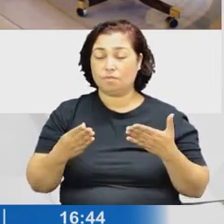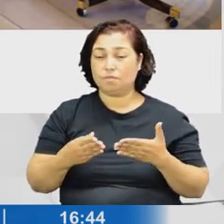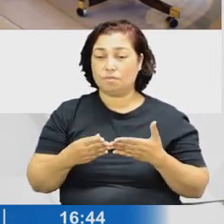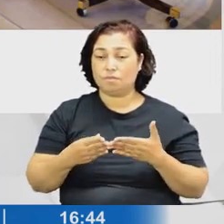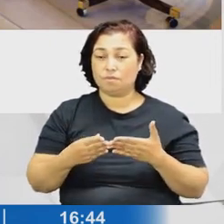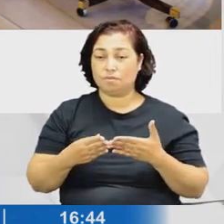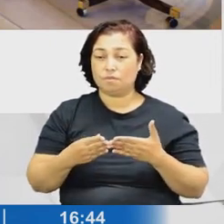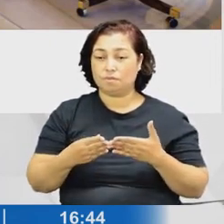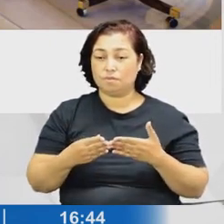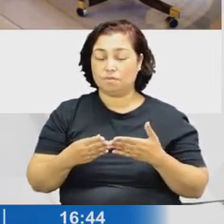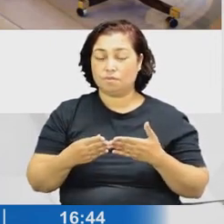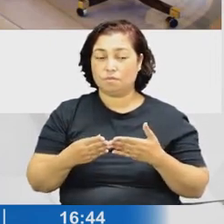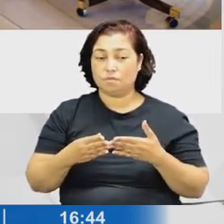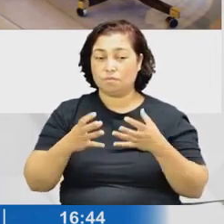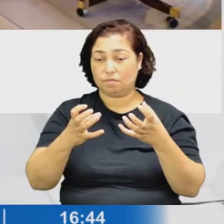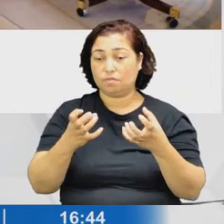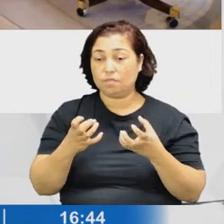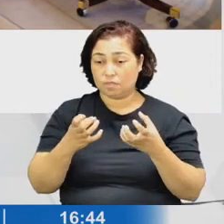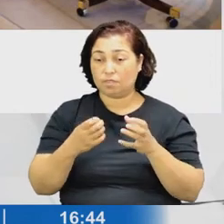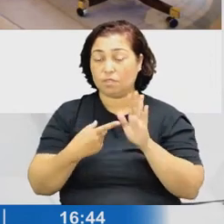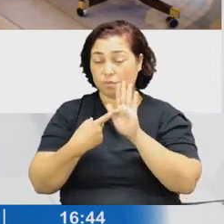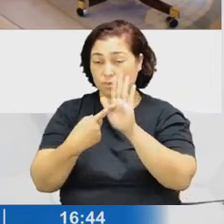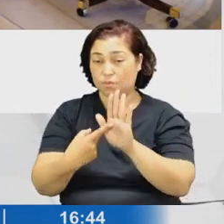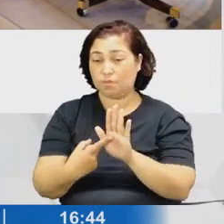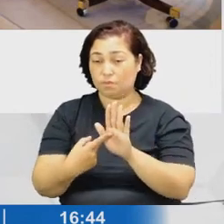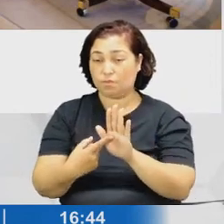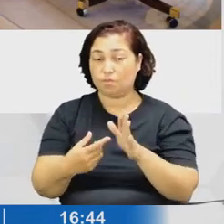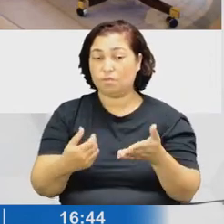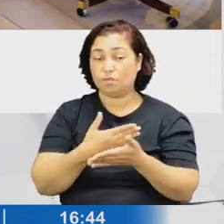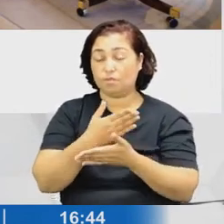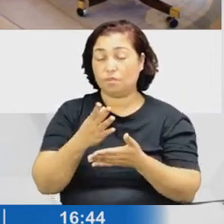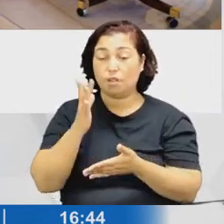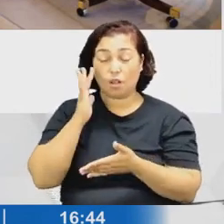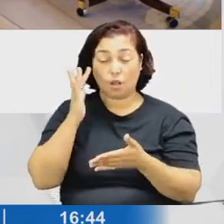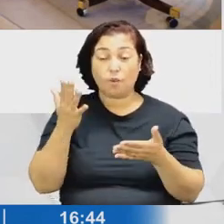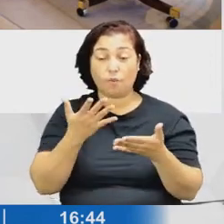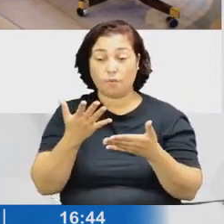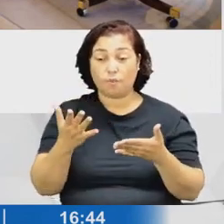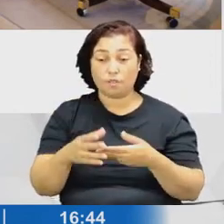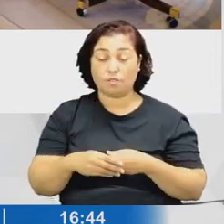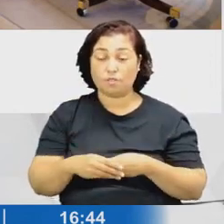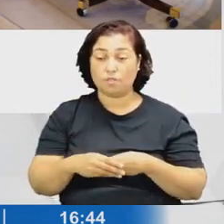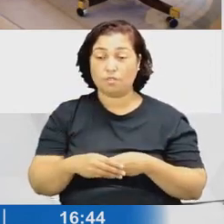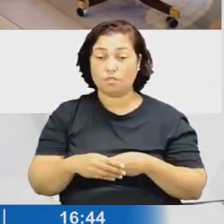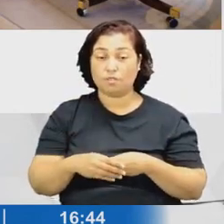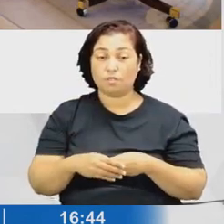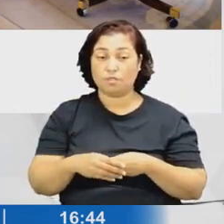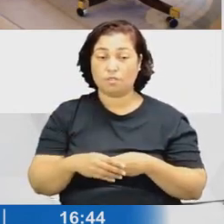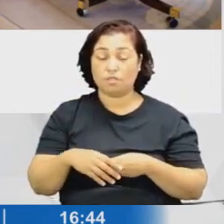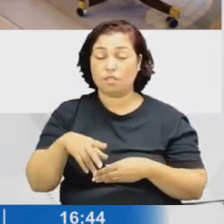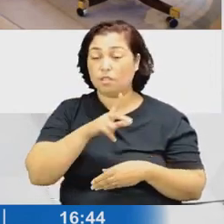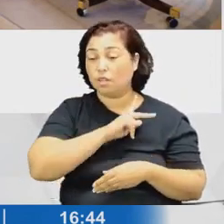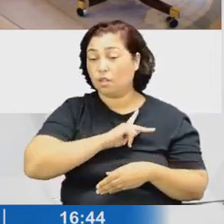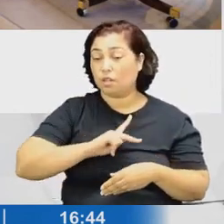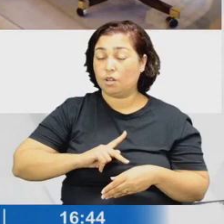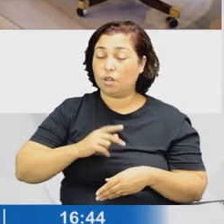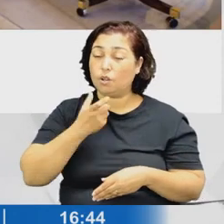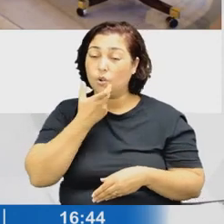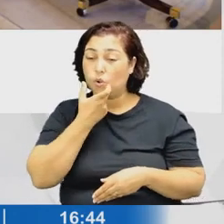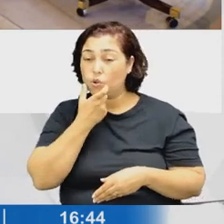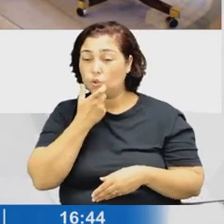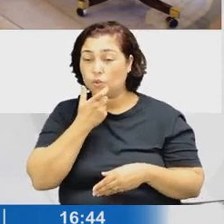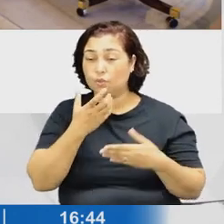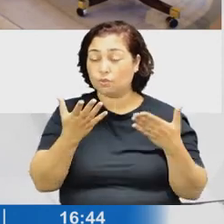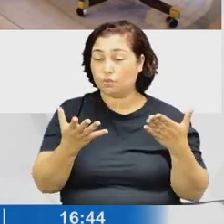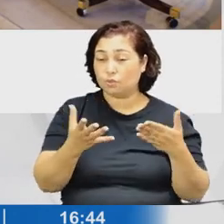mesa sabe o que que é Obama queria passar com isso aí para mim tá muito fácil ser presidente dos Estados Unidos tá leve tá mole aí